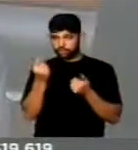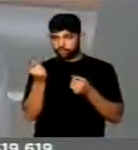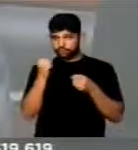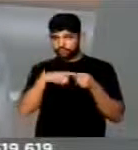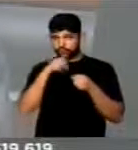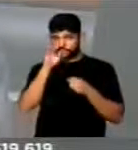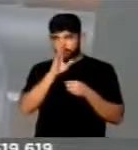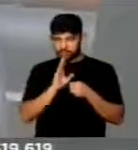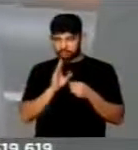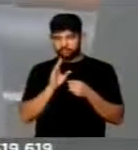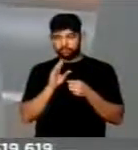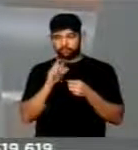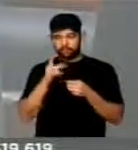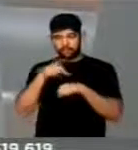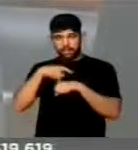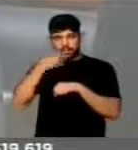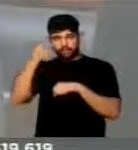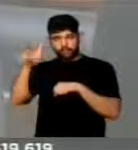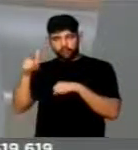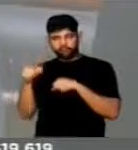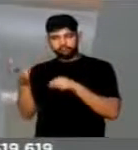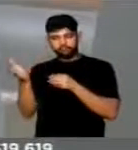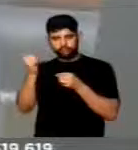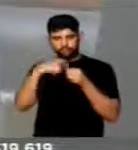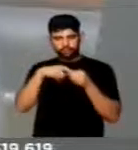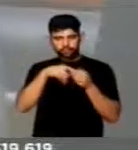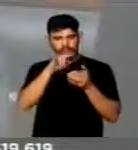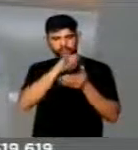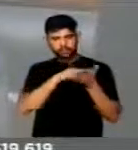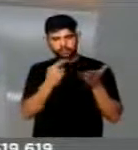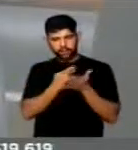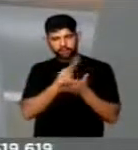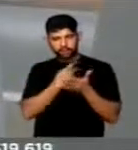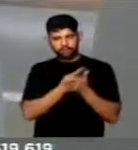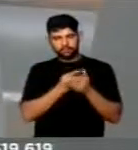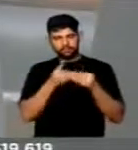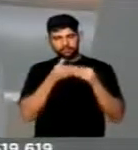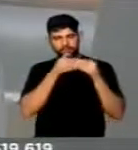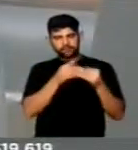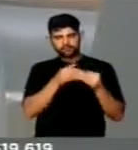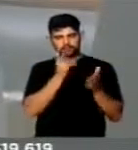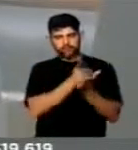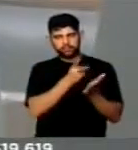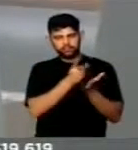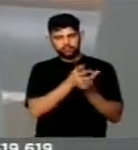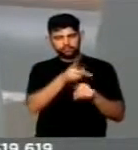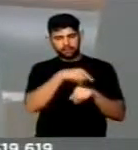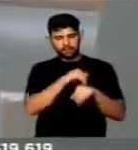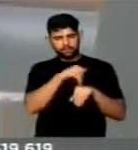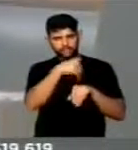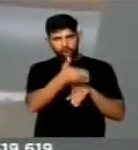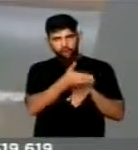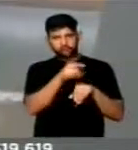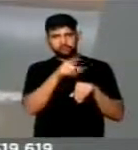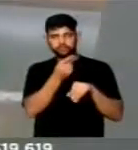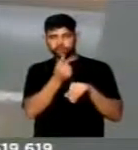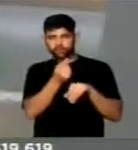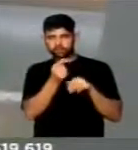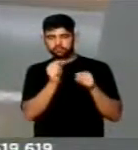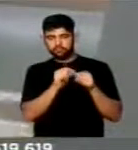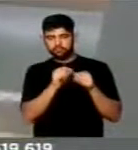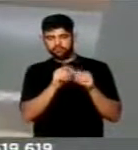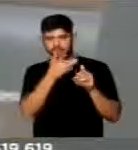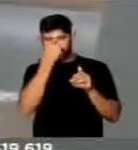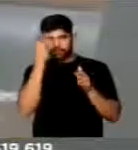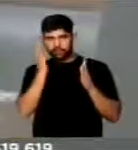recursos, declarados ou não, incorretamente remetidos e mantidos no exterior por